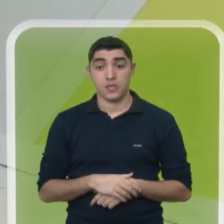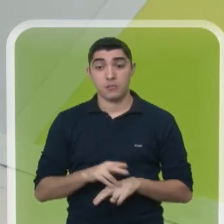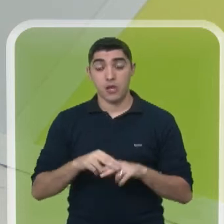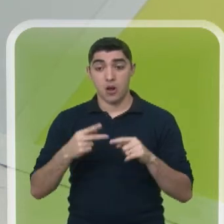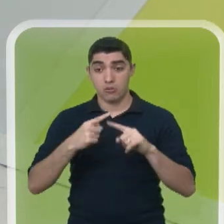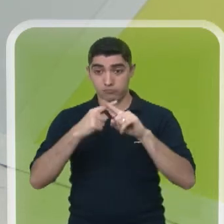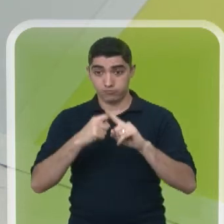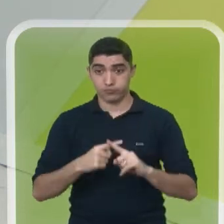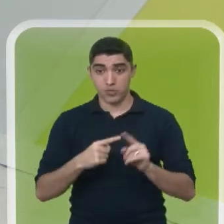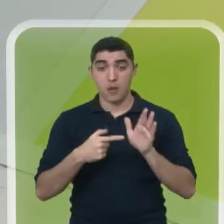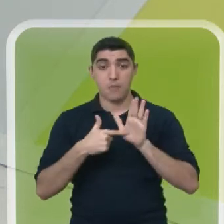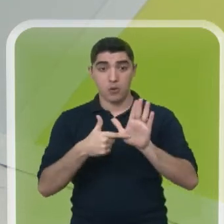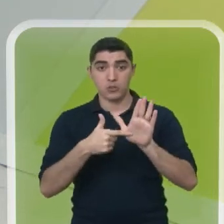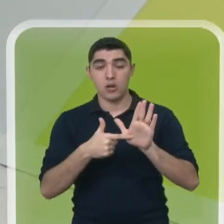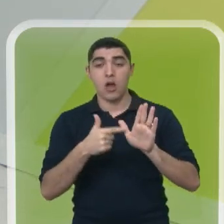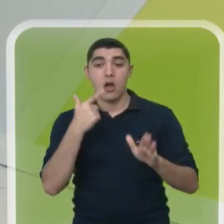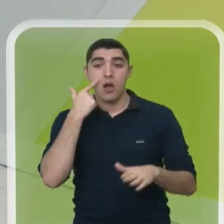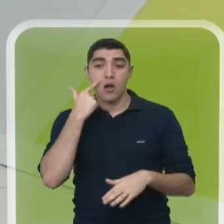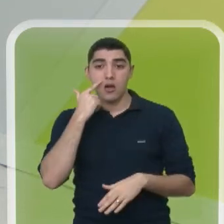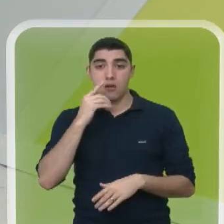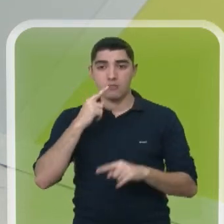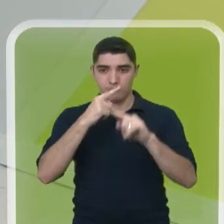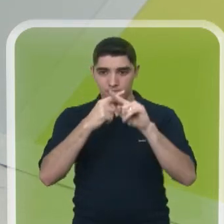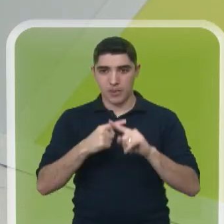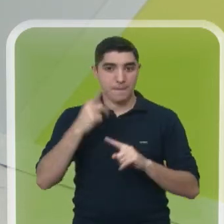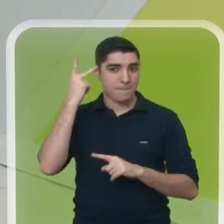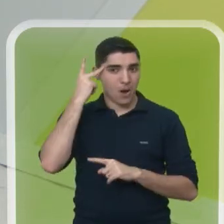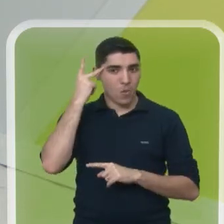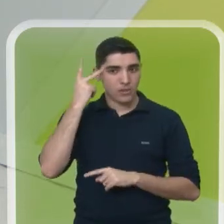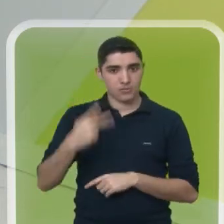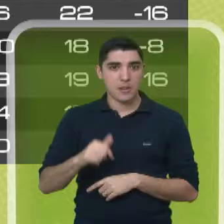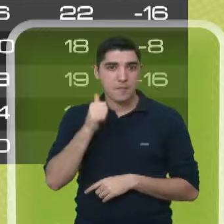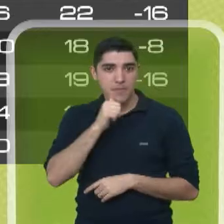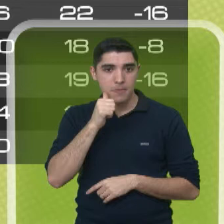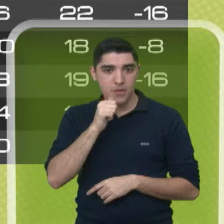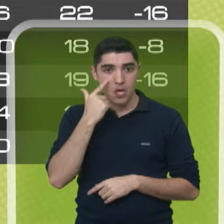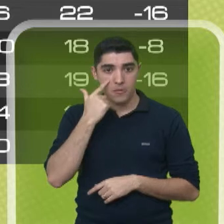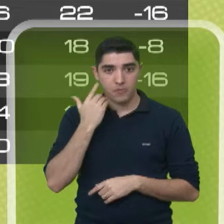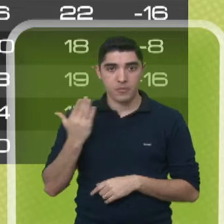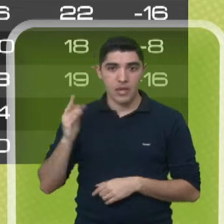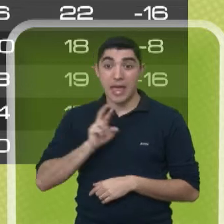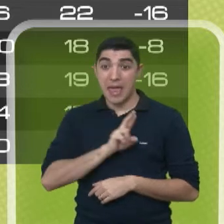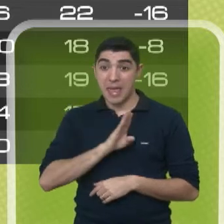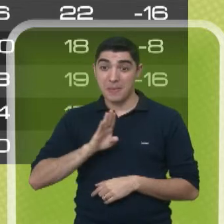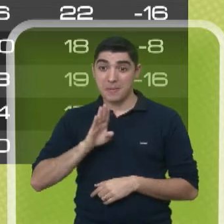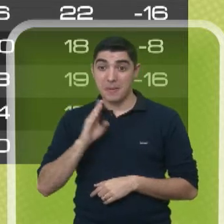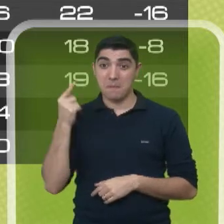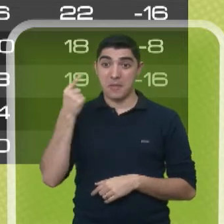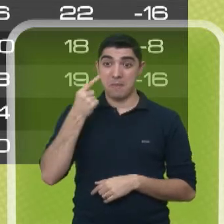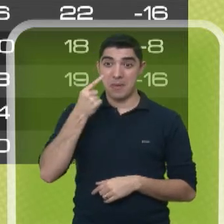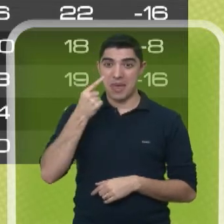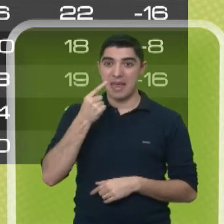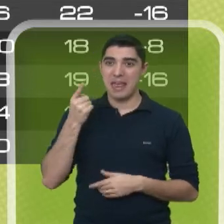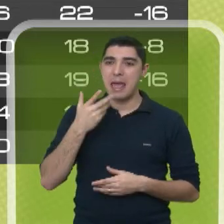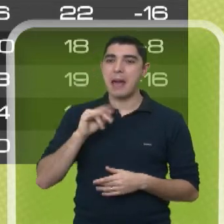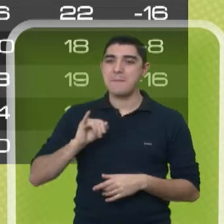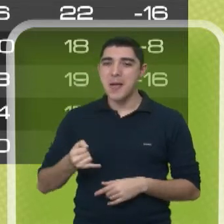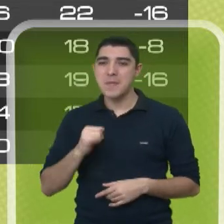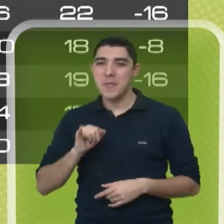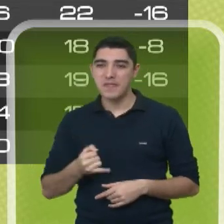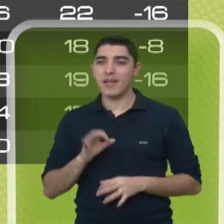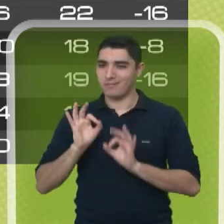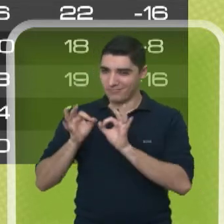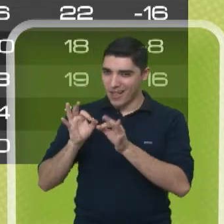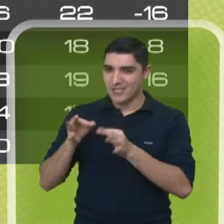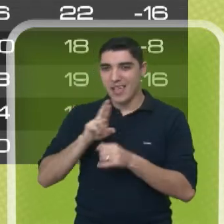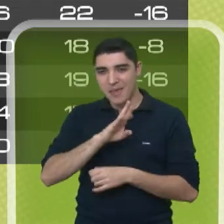de momento do Campeonato Brasileiro, Campeonato Paulista Feminino. Esse Red Bull Bragantino está lá em cima, está aproveitando a fase e tem que aproveitar